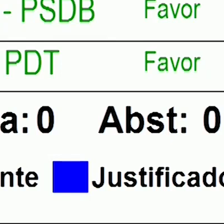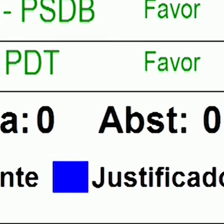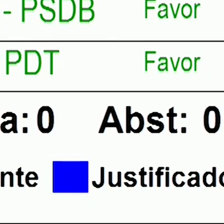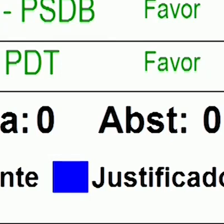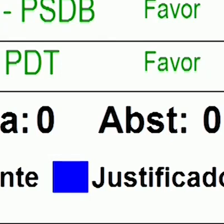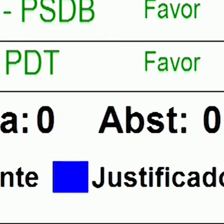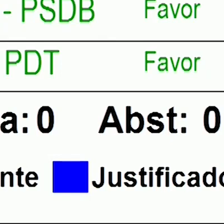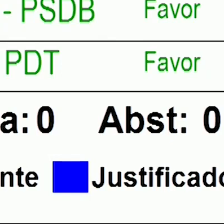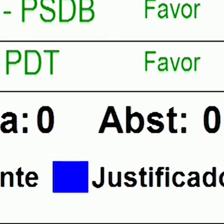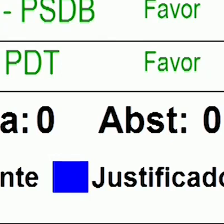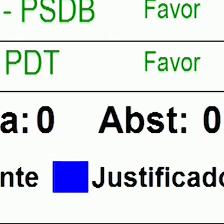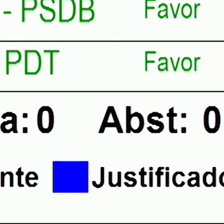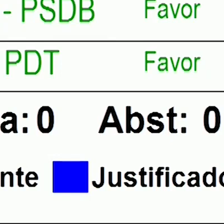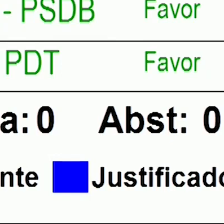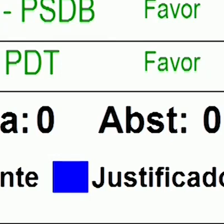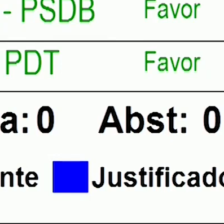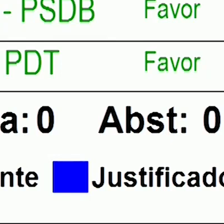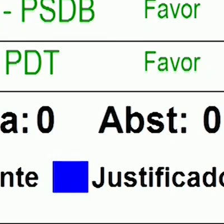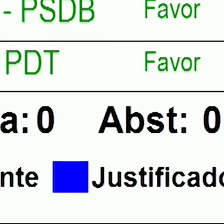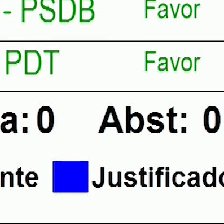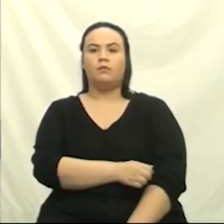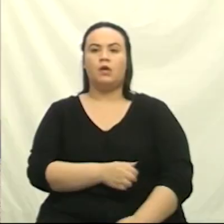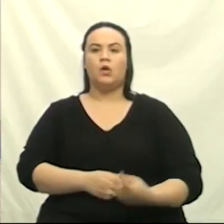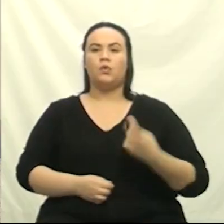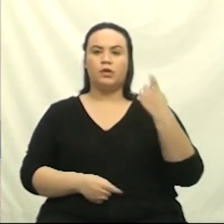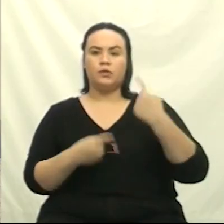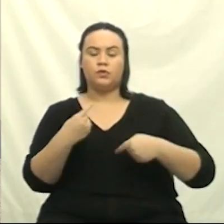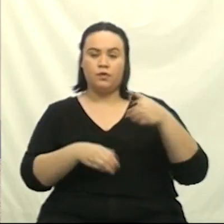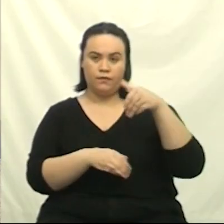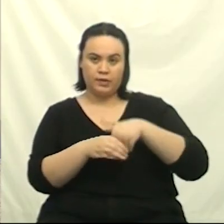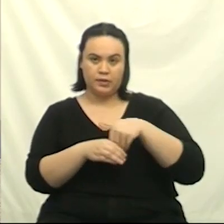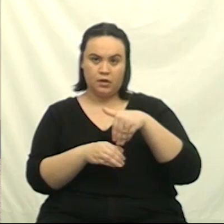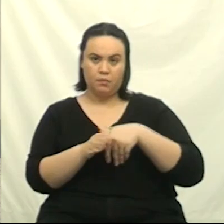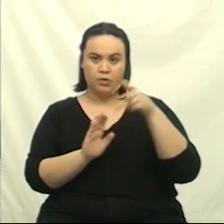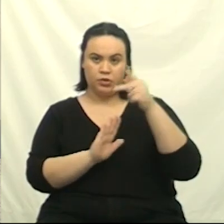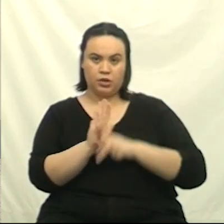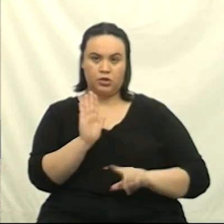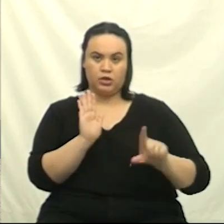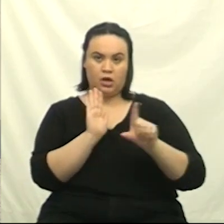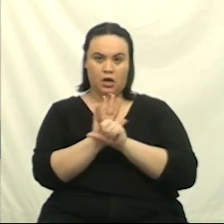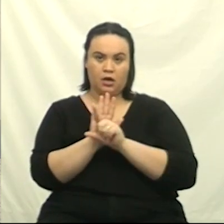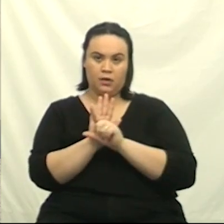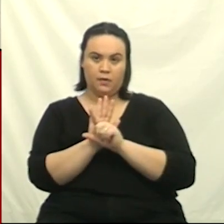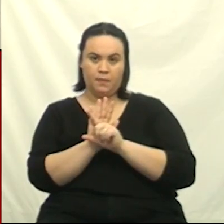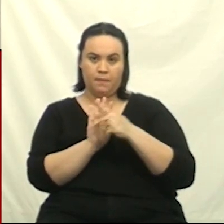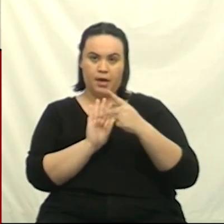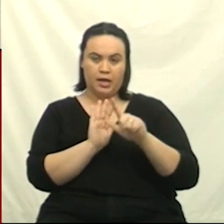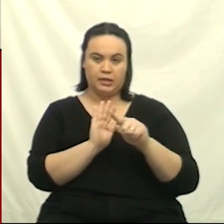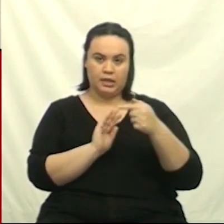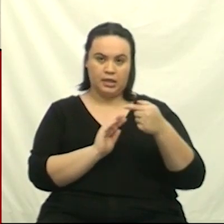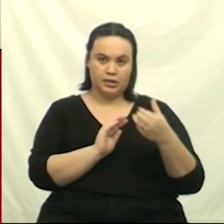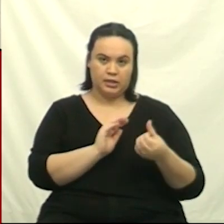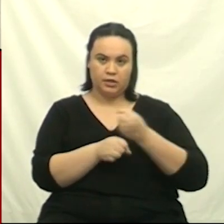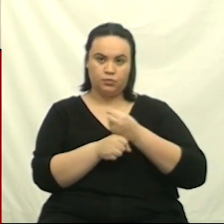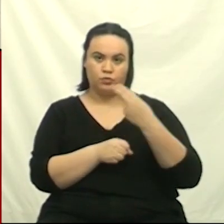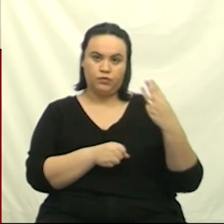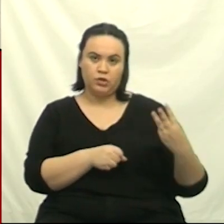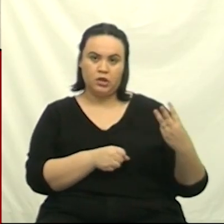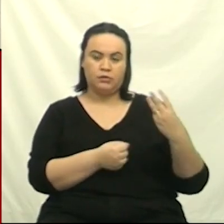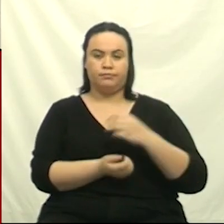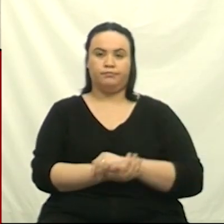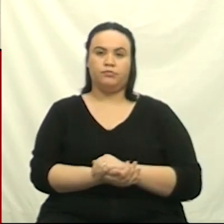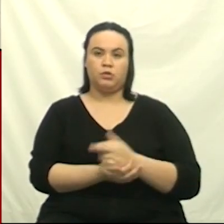aprovado por unanimidade em única discussão em votação o projeto de lei PL 76 barra 2023